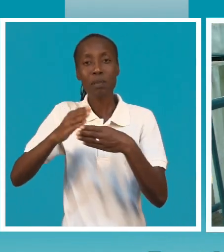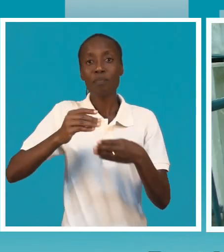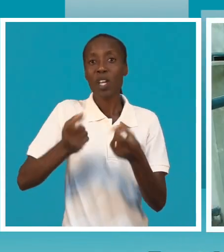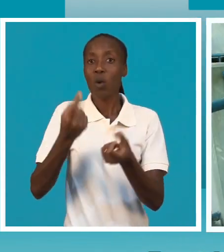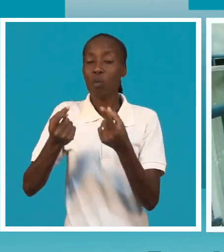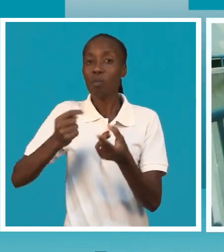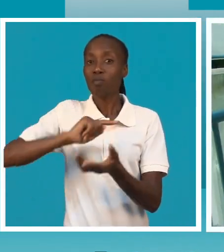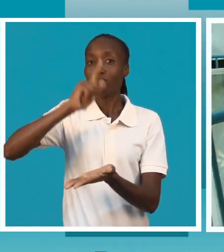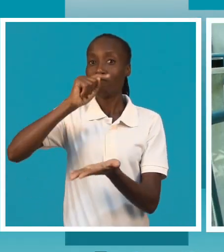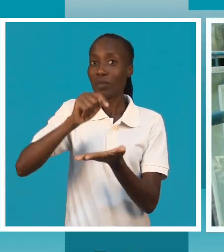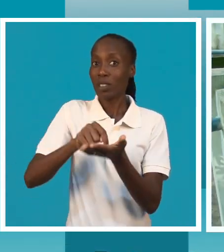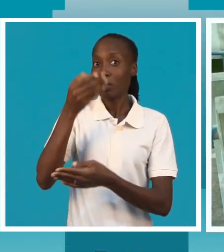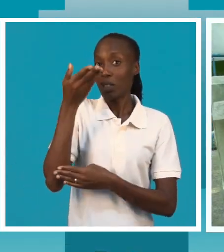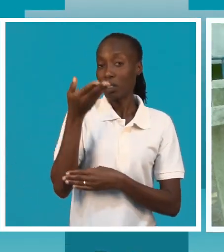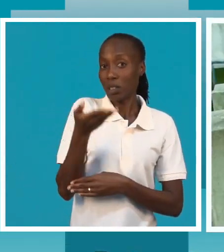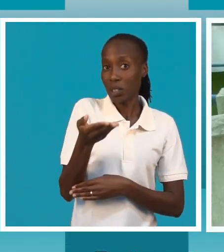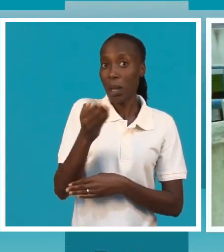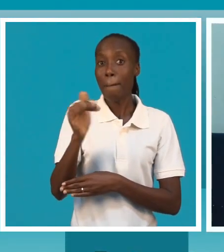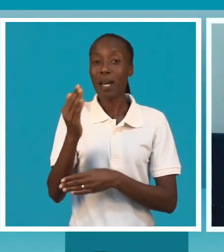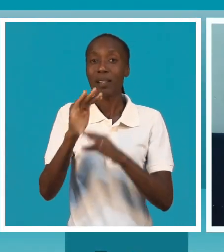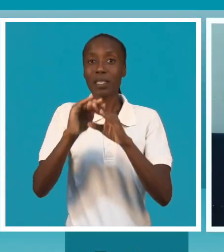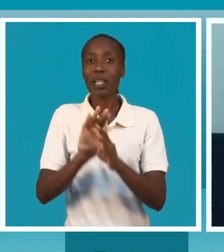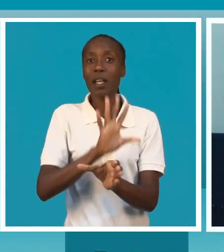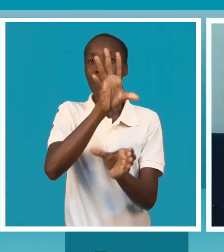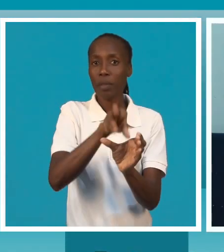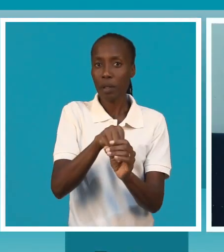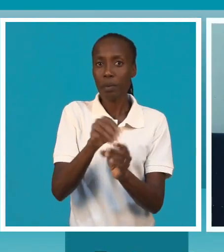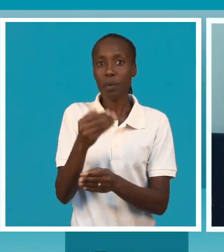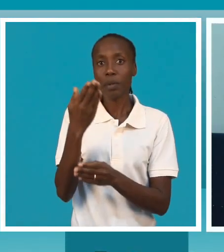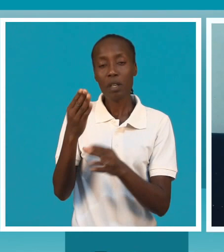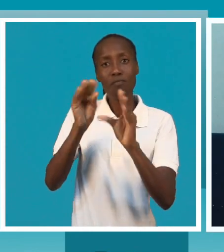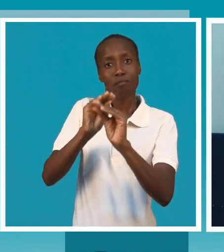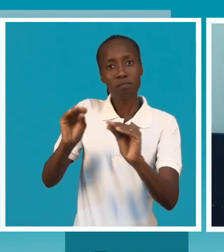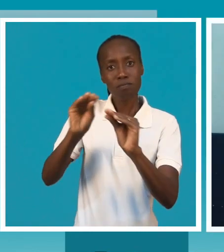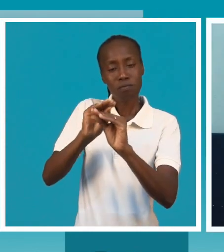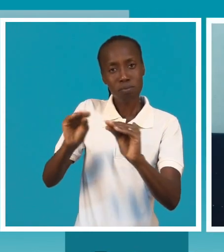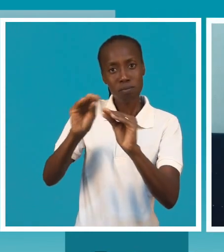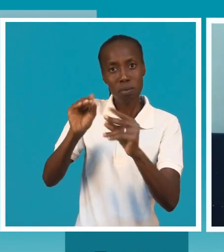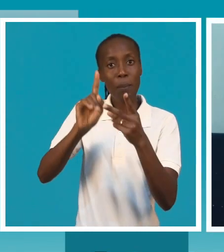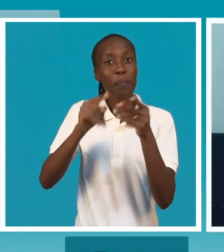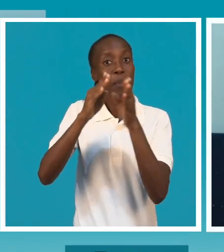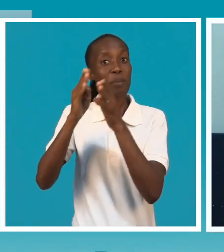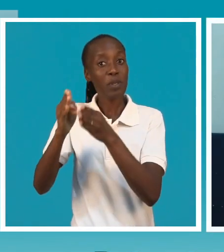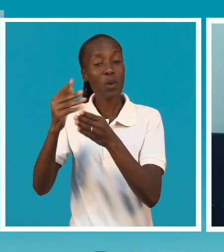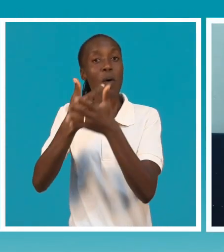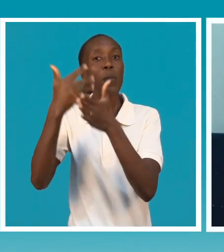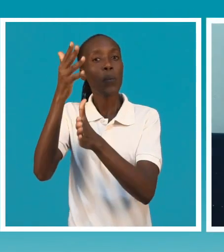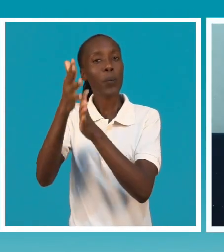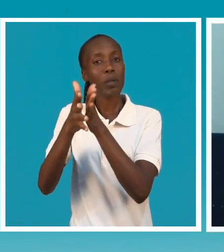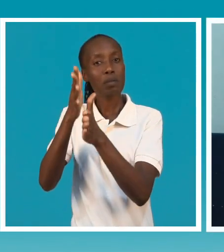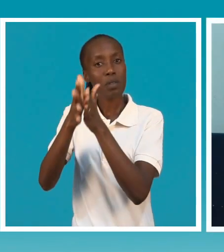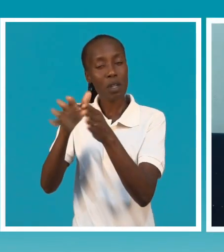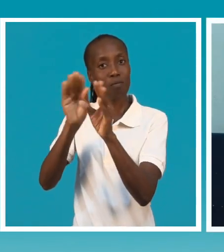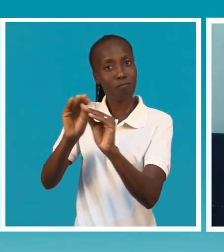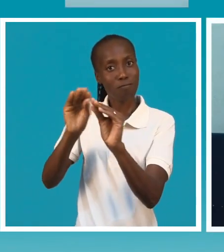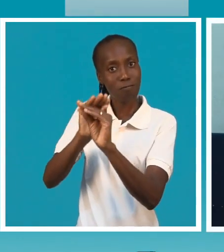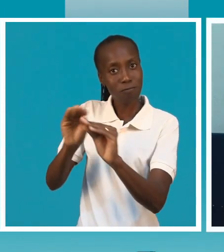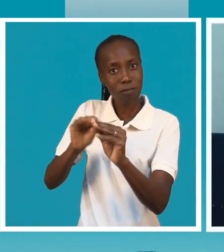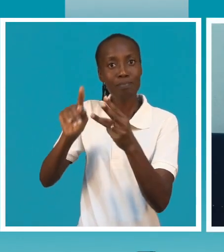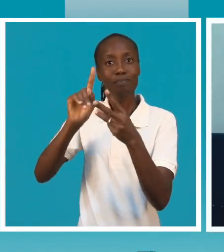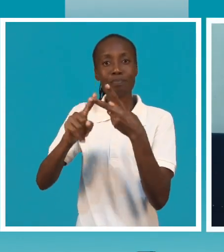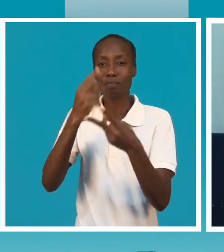inclusivo. Dentre estas transformações, foi a formação dos formadores em língua de sinais, em braile.